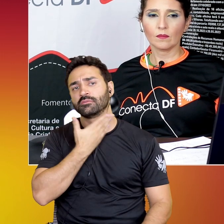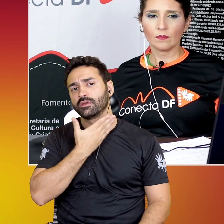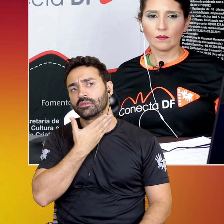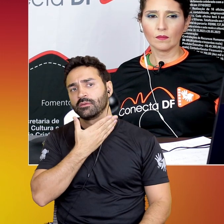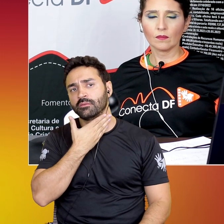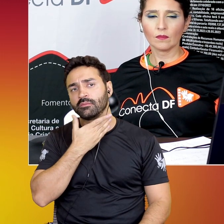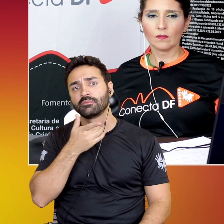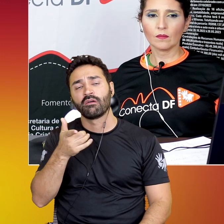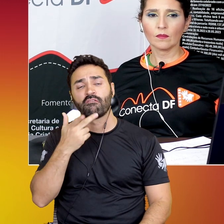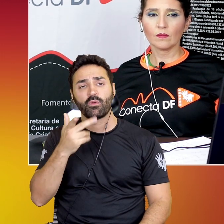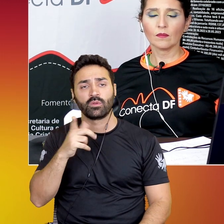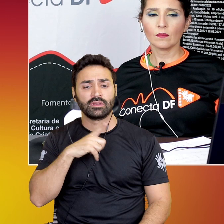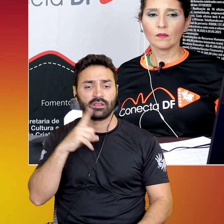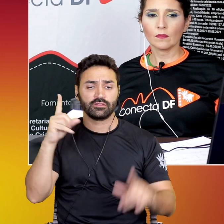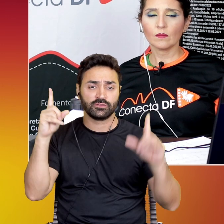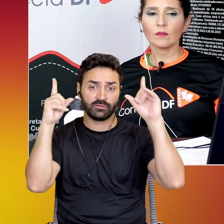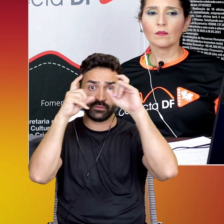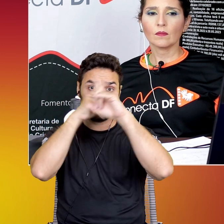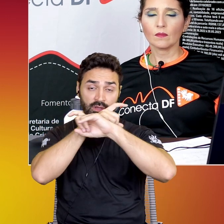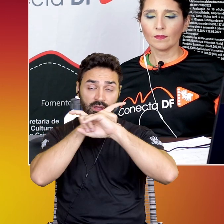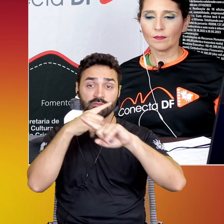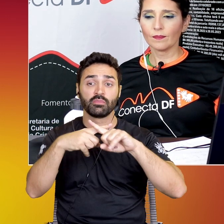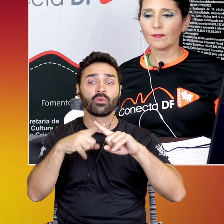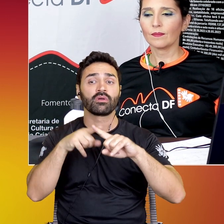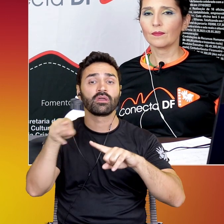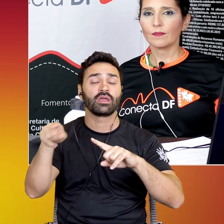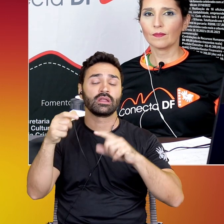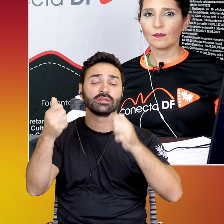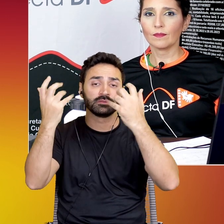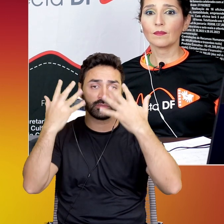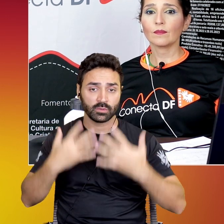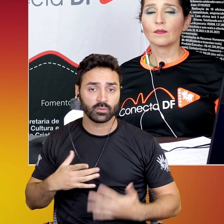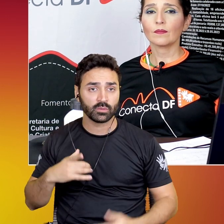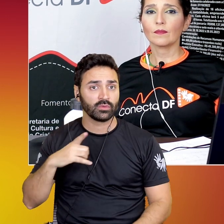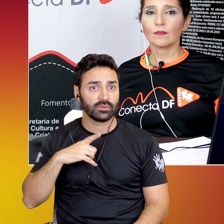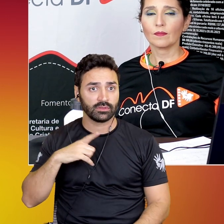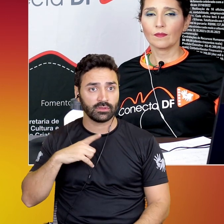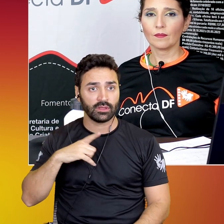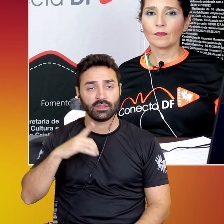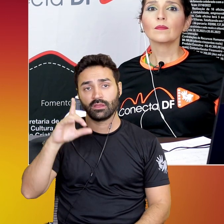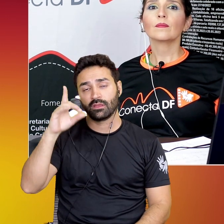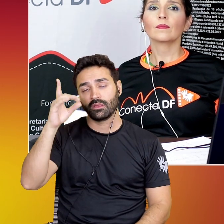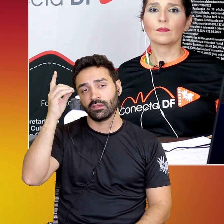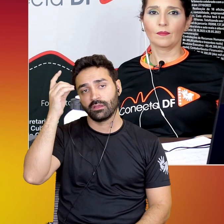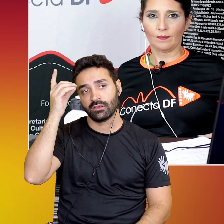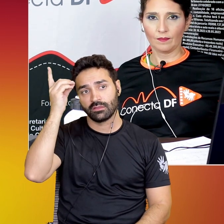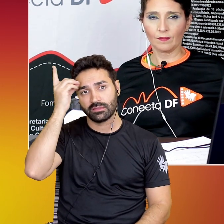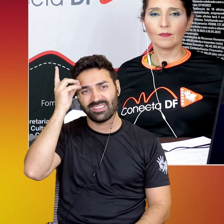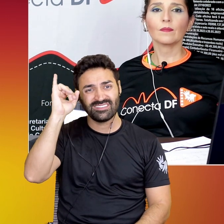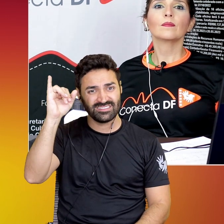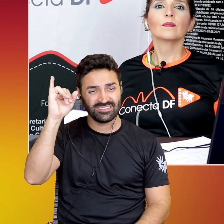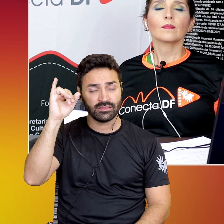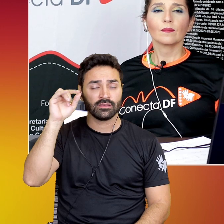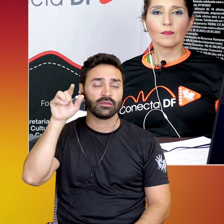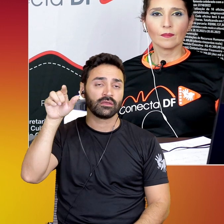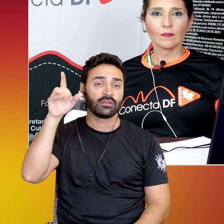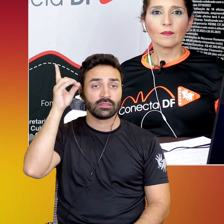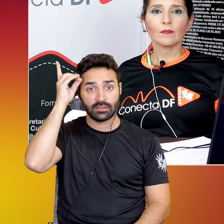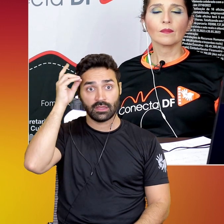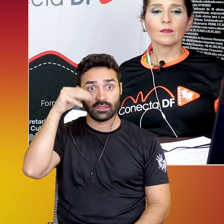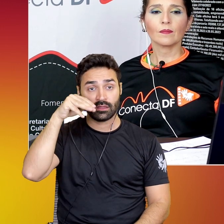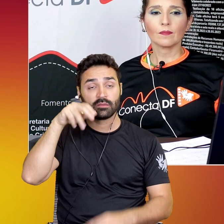com dificuldade, porque ela explicou que ela tem dificuldade intelectual, e ela está com dificuldade